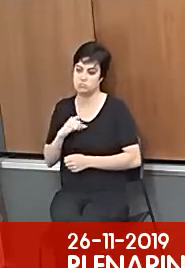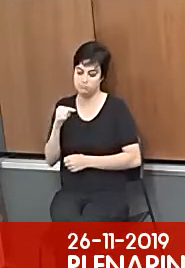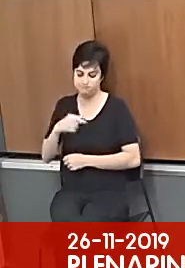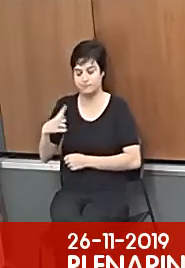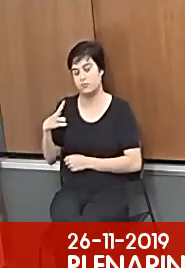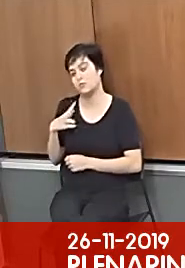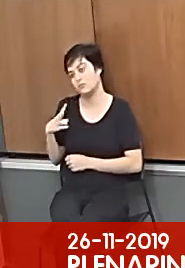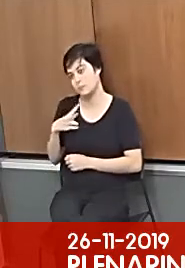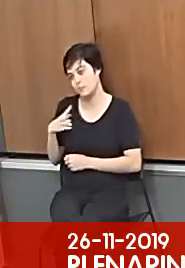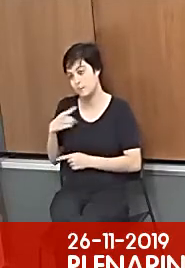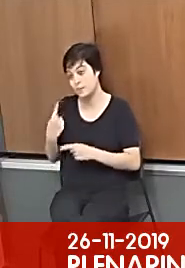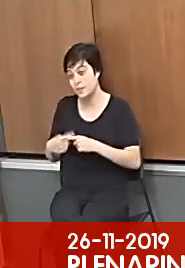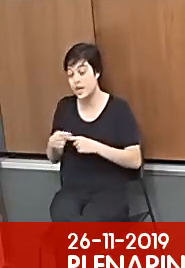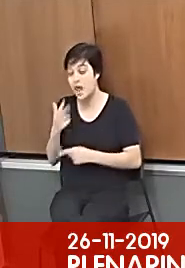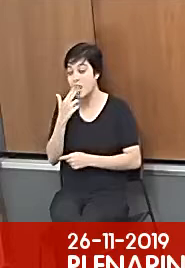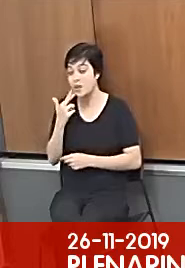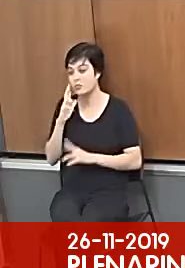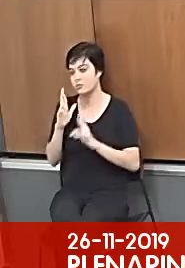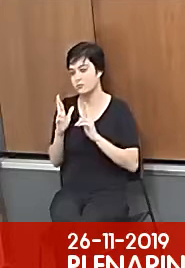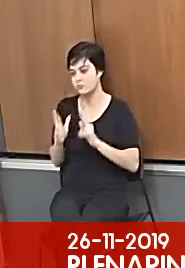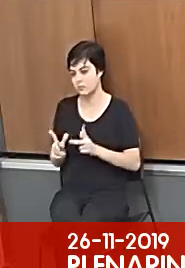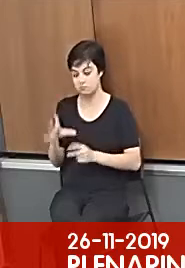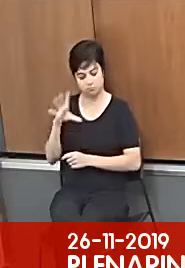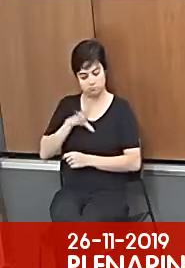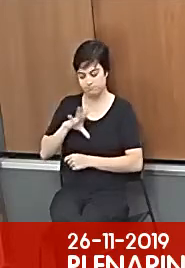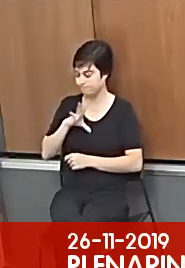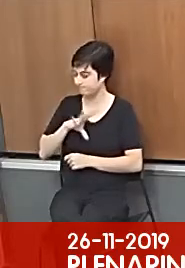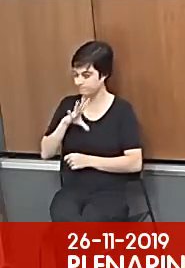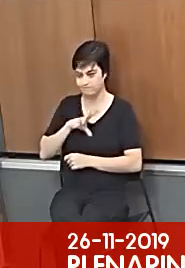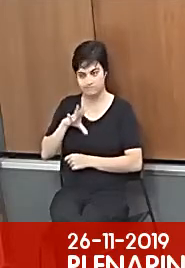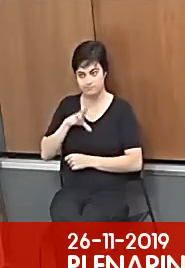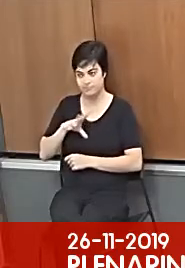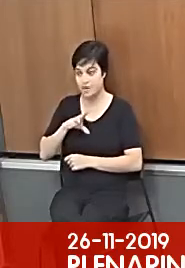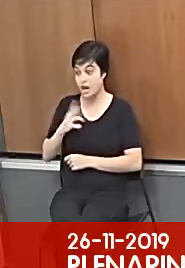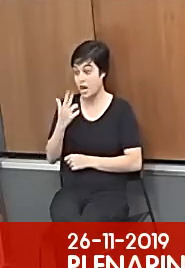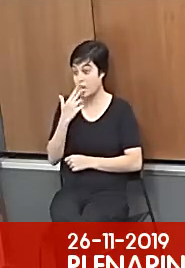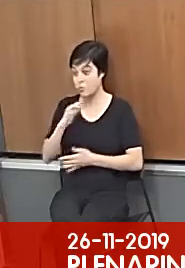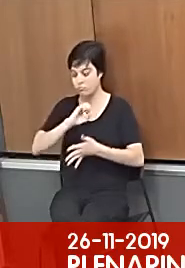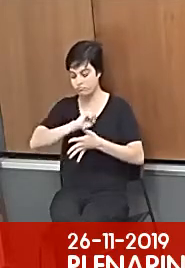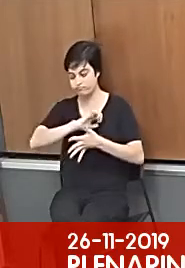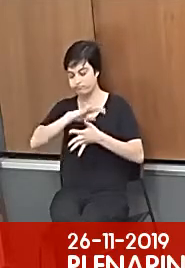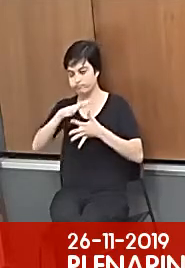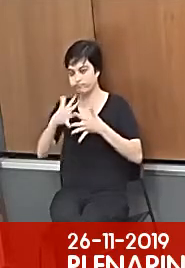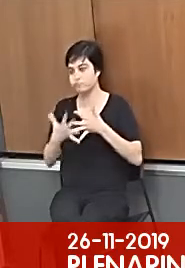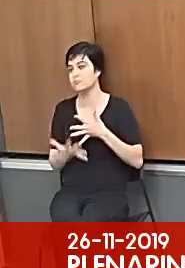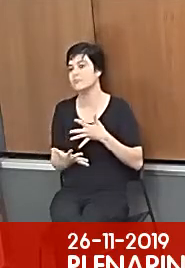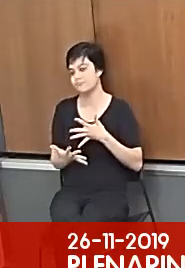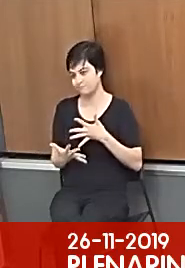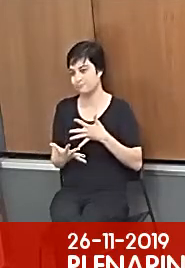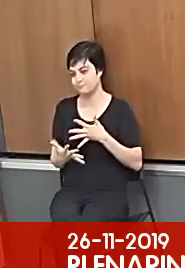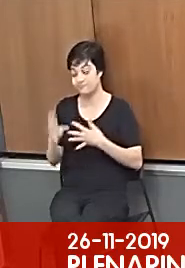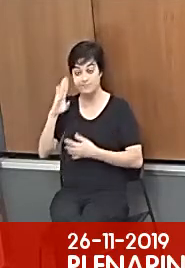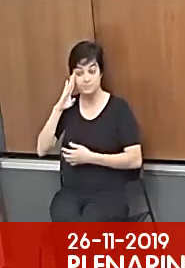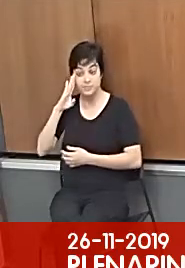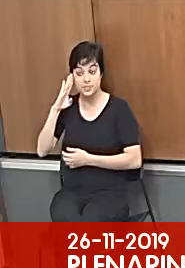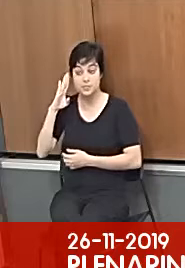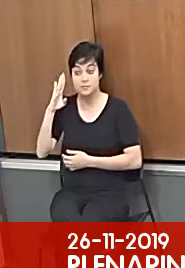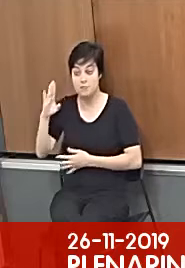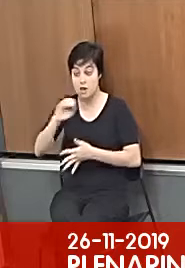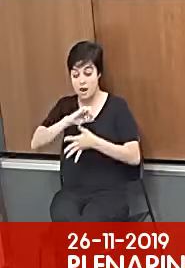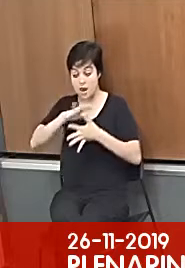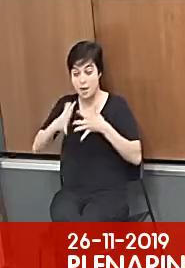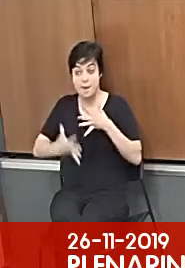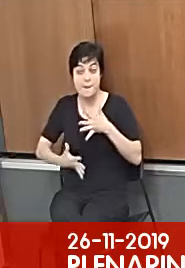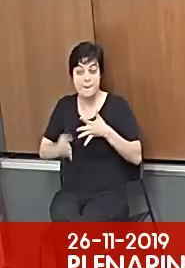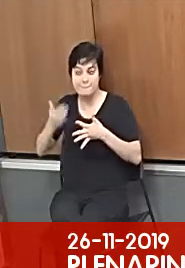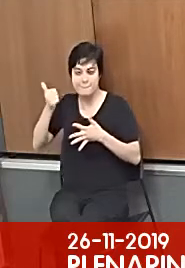porque eles falam uma outra língua, não falam português, eles falam língua de sinais. Então, a sua língua mãe, a língua portuguesa